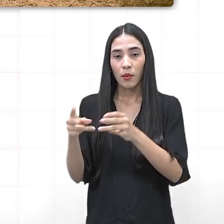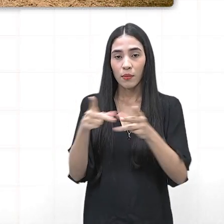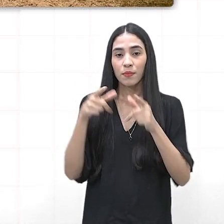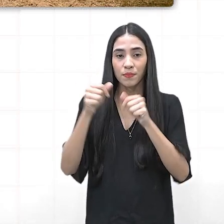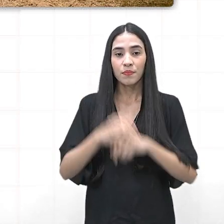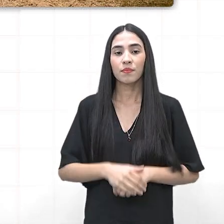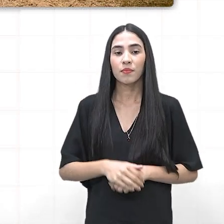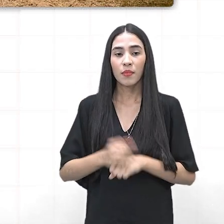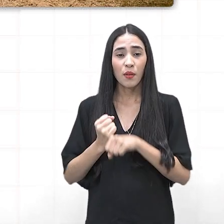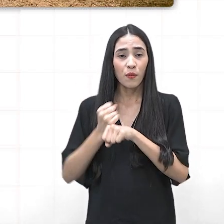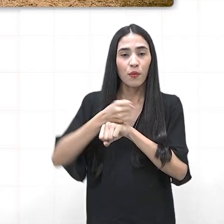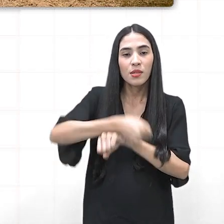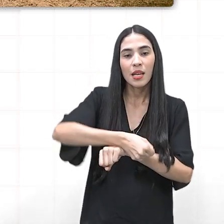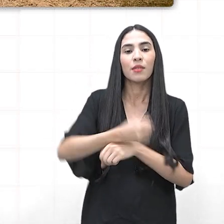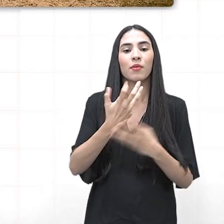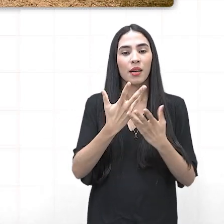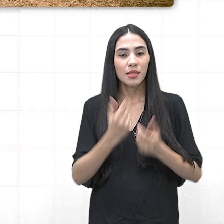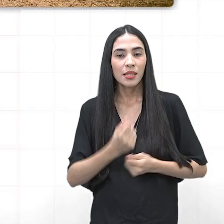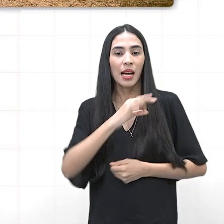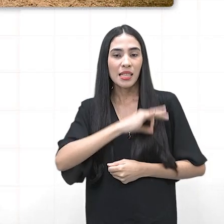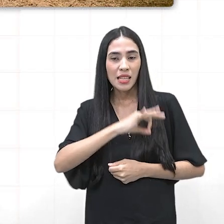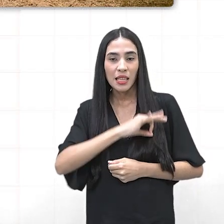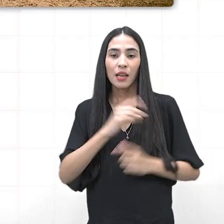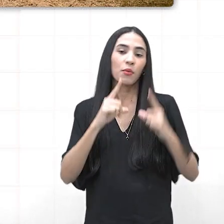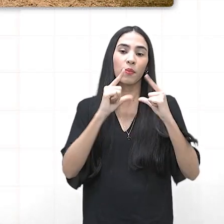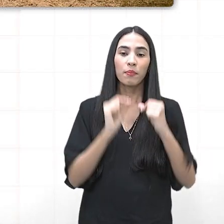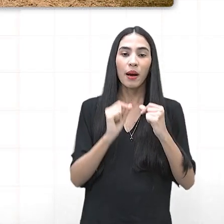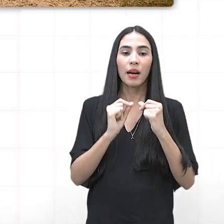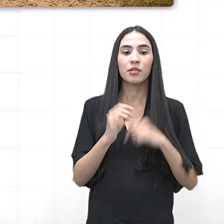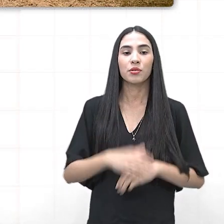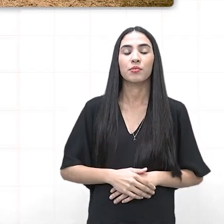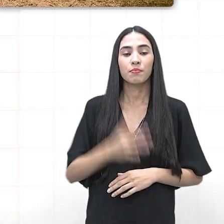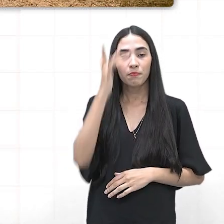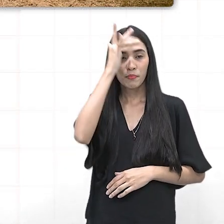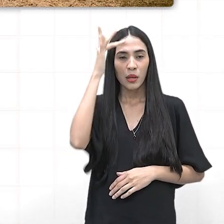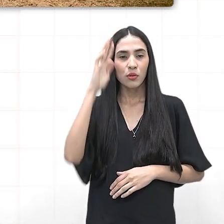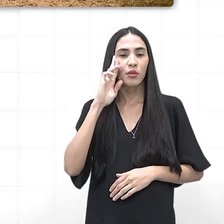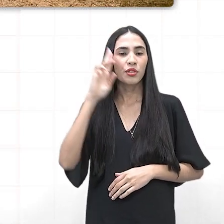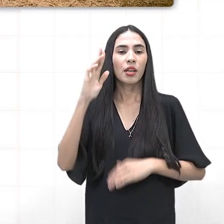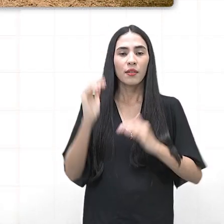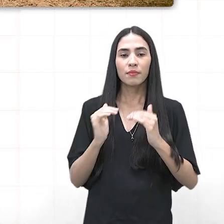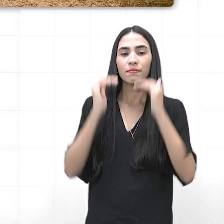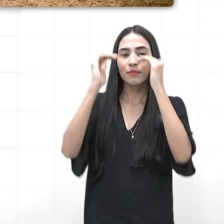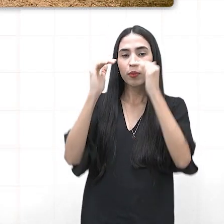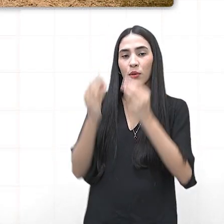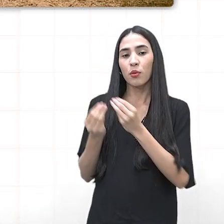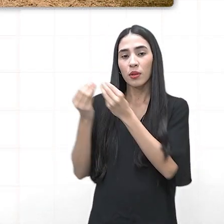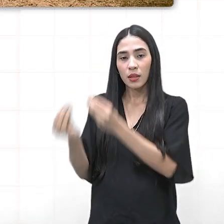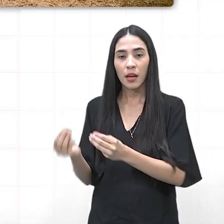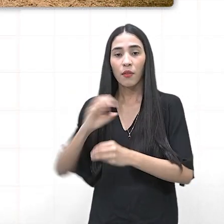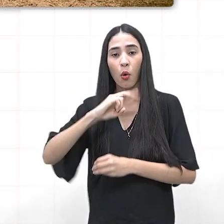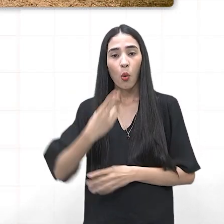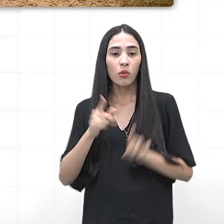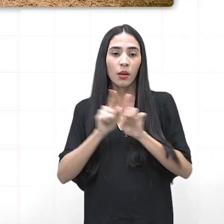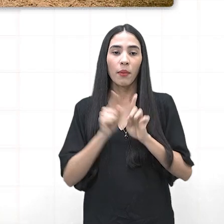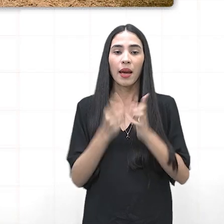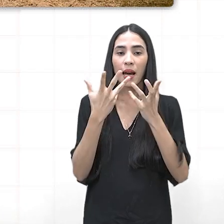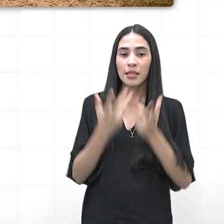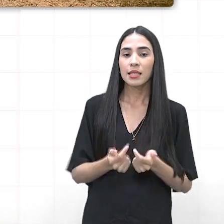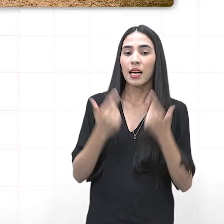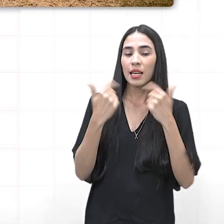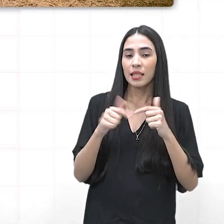forçados a sujeitar-se aos salários baixos oferecidos pelos grandes proprietários ou até mesmo a submeter-se ali a